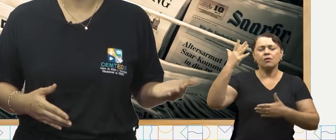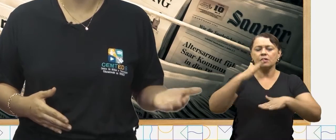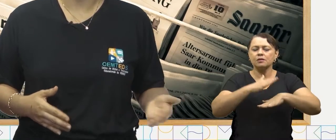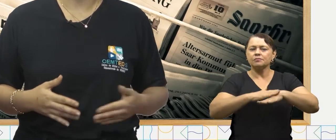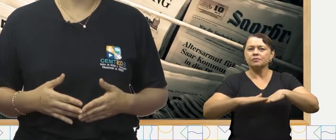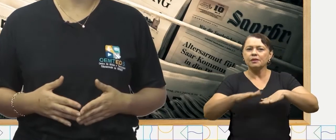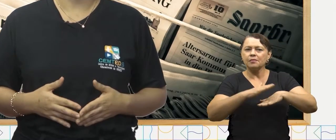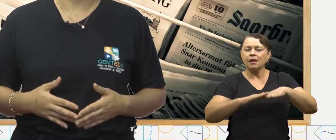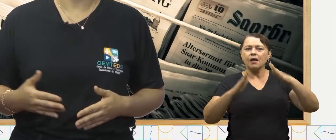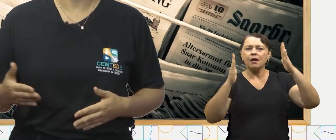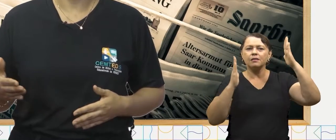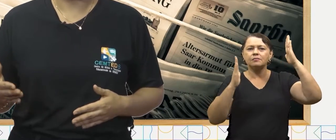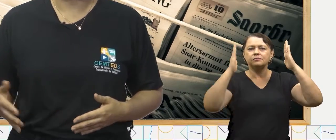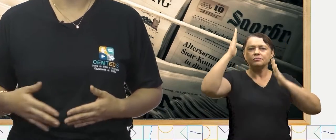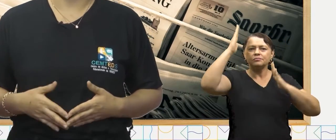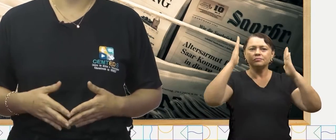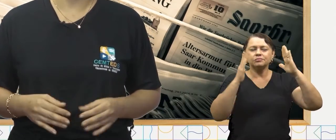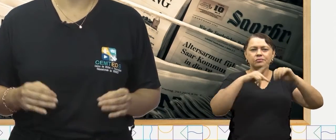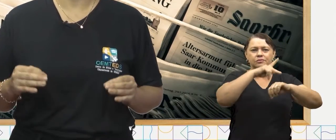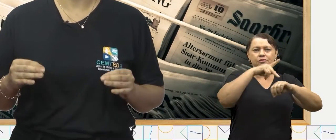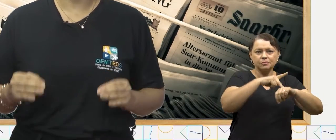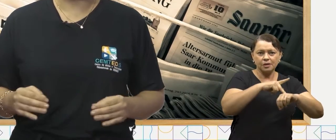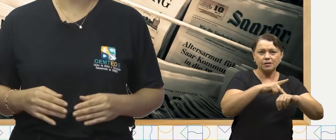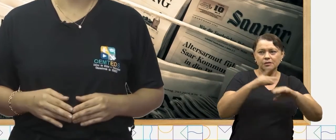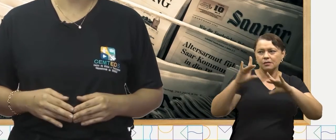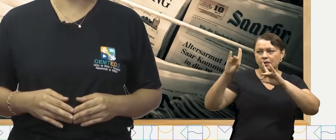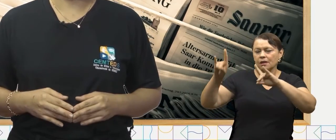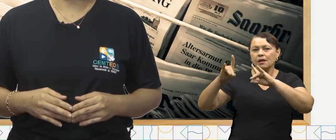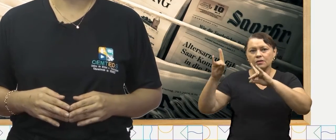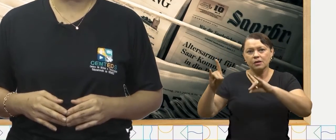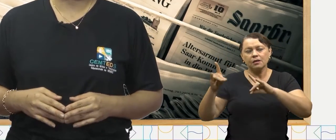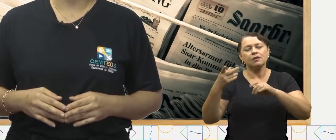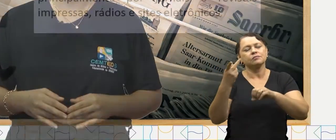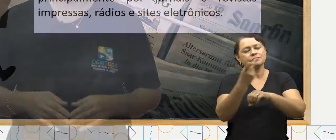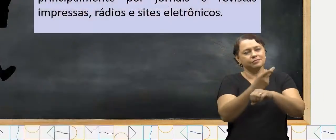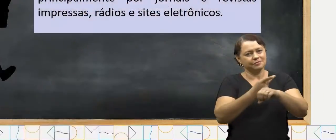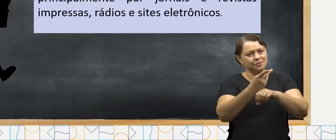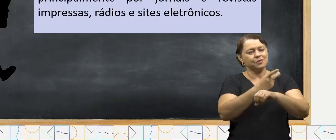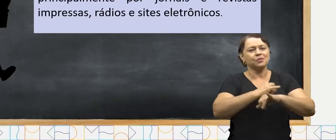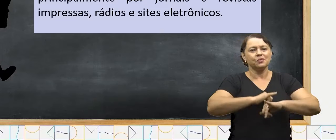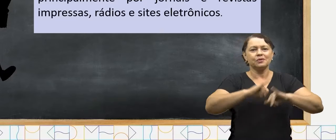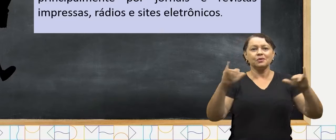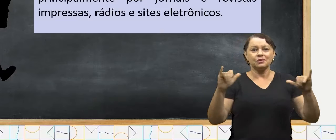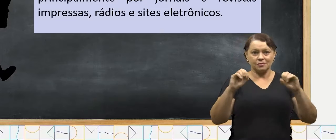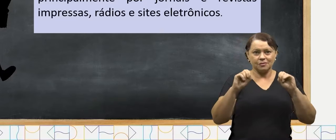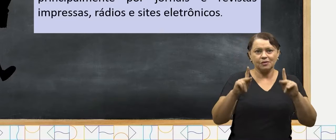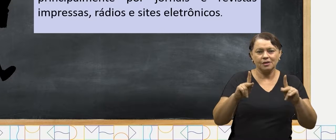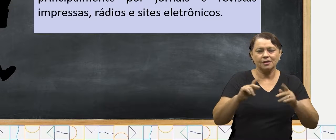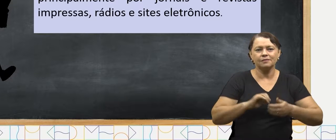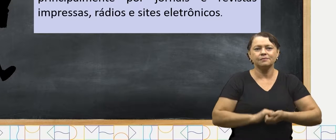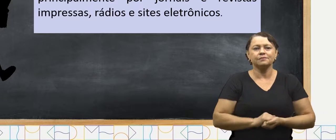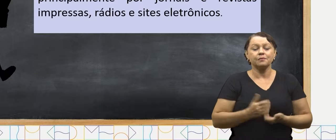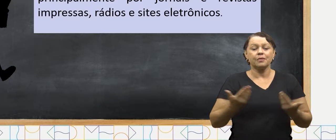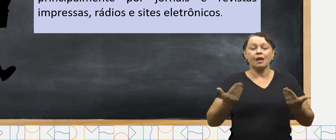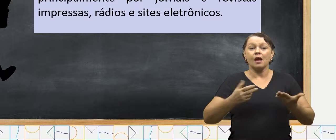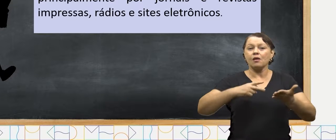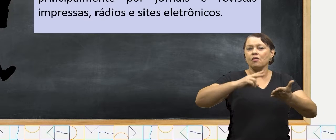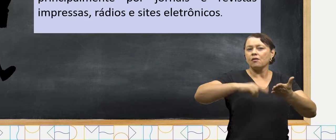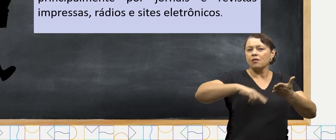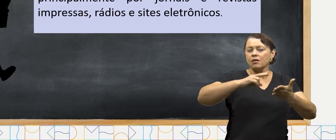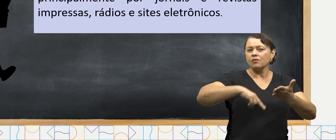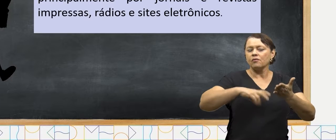Malásia, Madagascar ou Austrália? Busque notícias, ok? Lerei para você agora uma